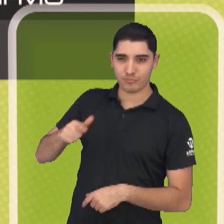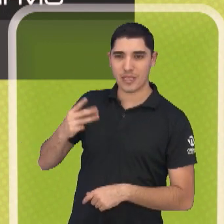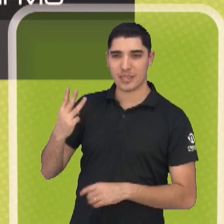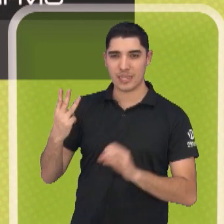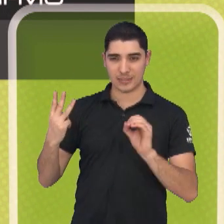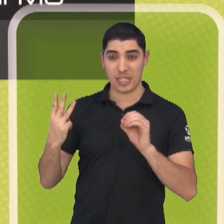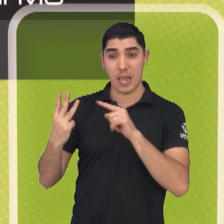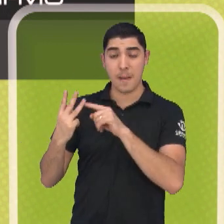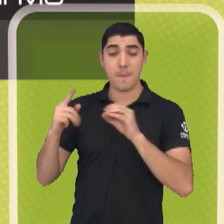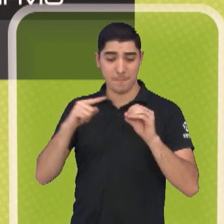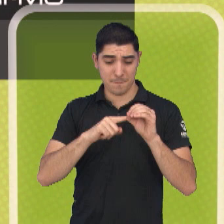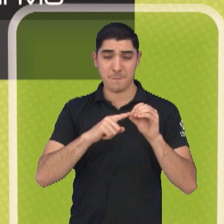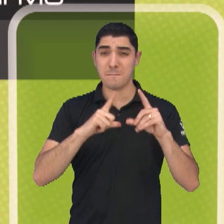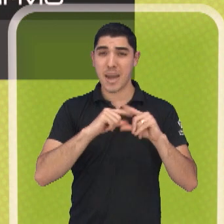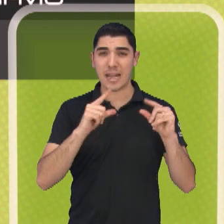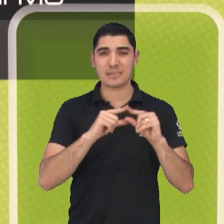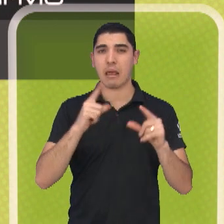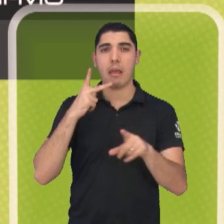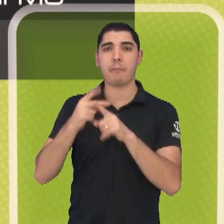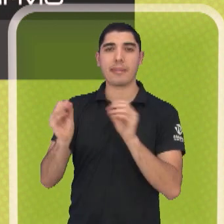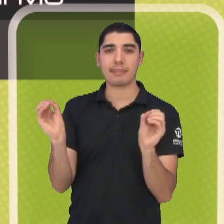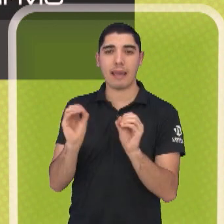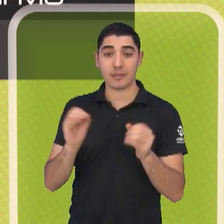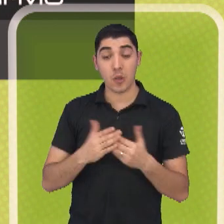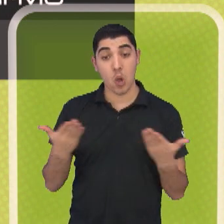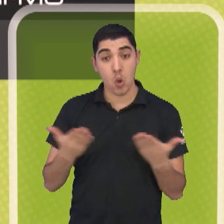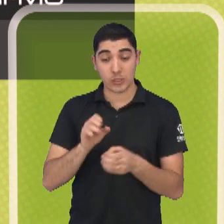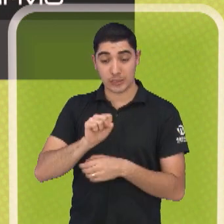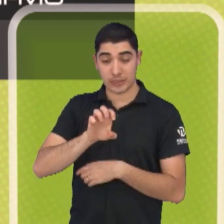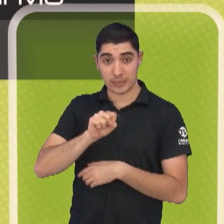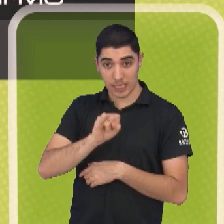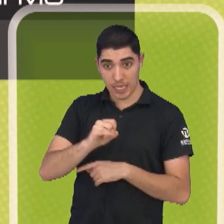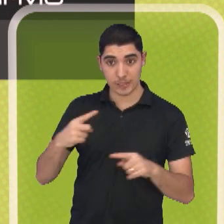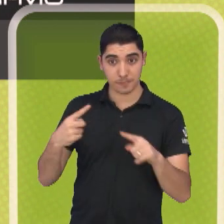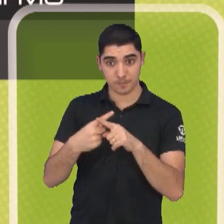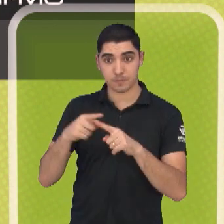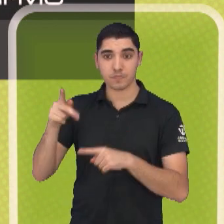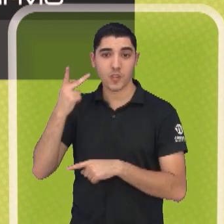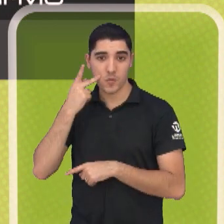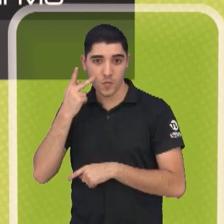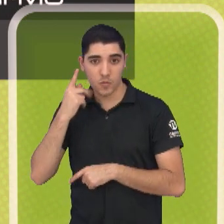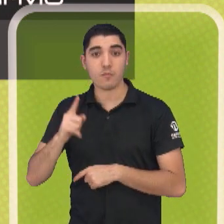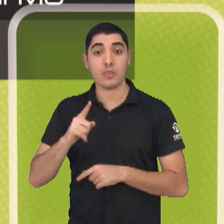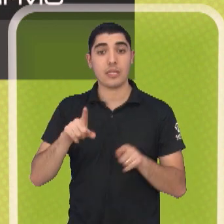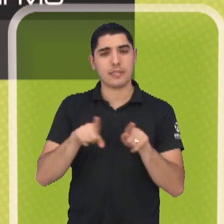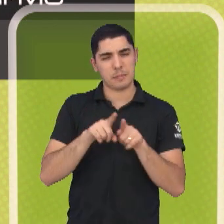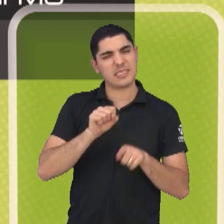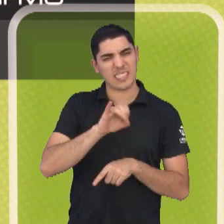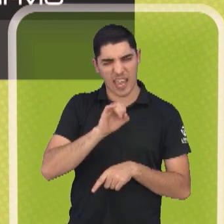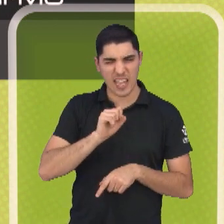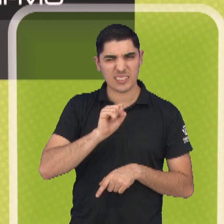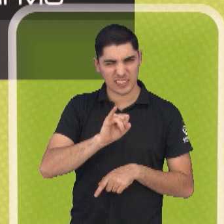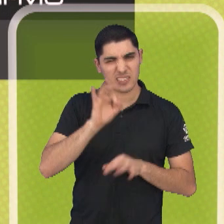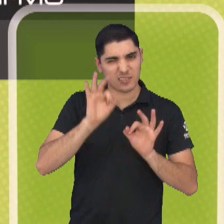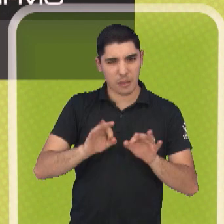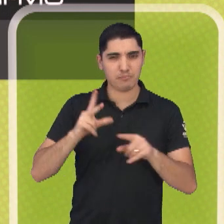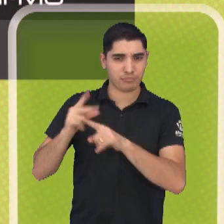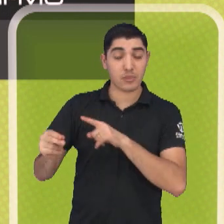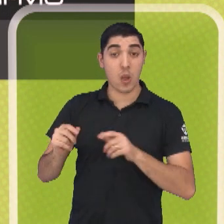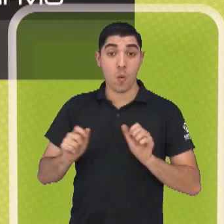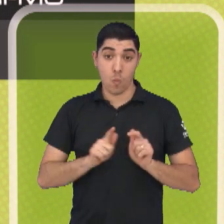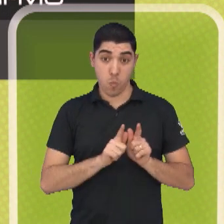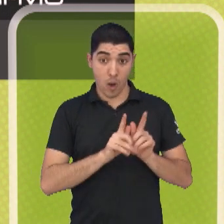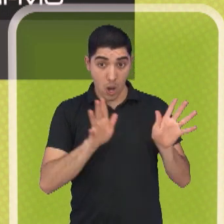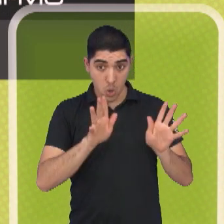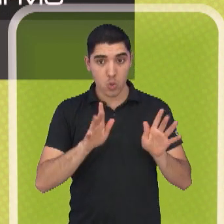zero o Brasil não ganha ninguém também hoje teremos o Sesi recebendo rede Cuca Fortaleza vitória do Sesi Com certeza Guarulhos e América provável